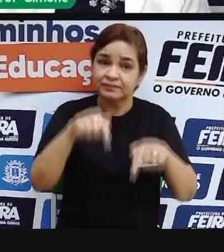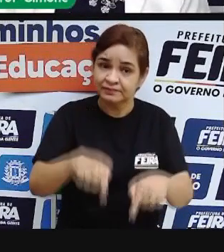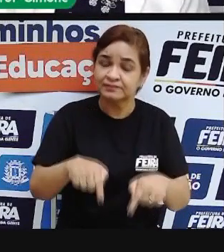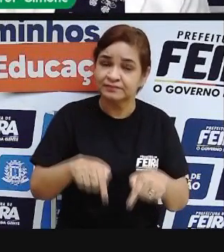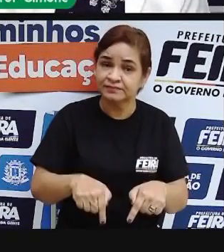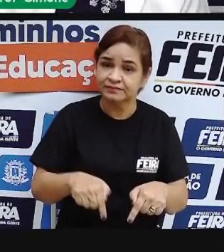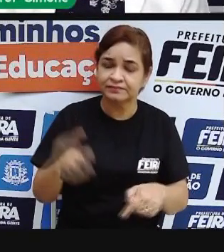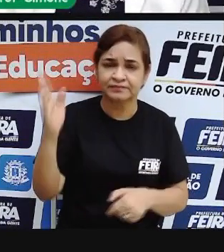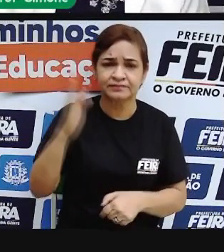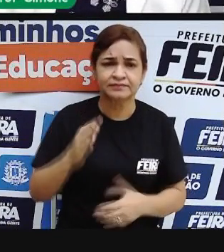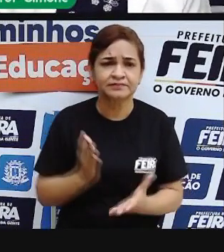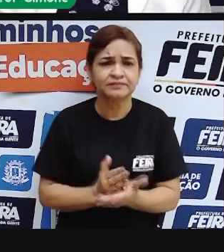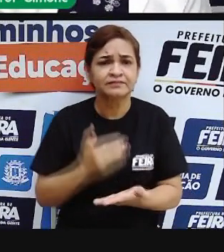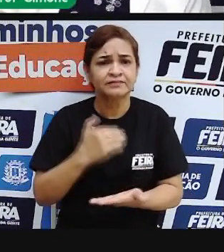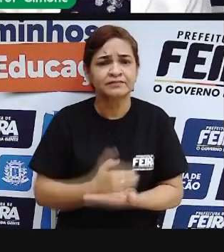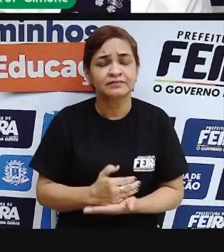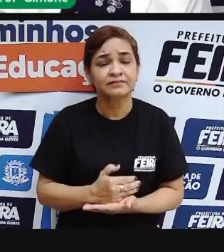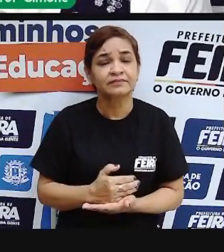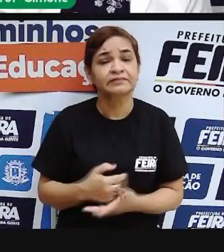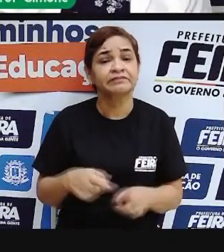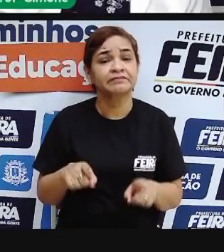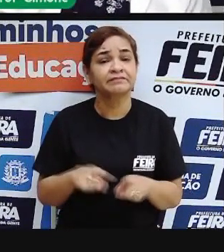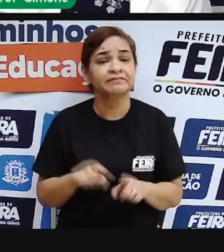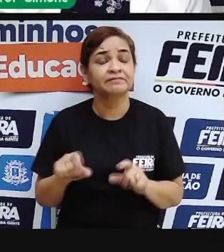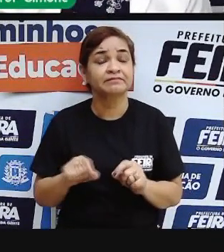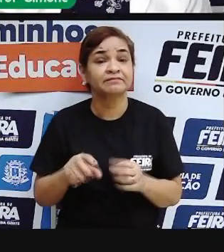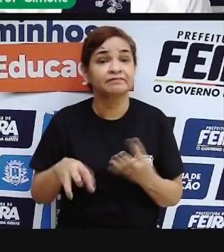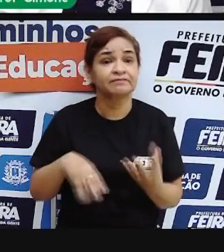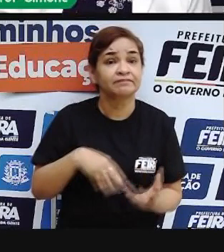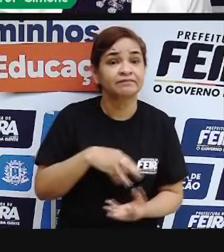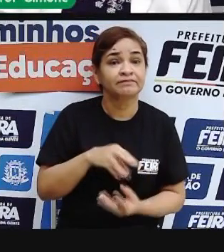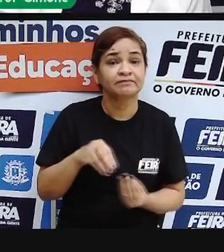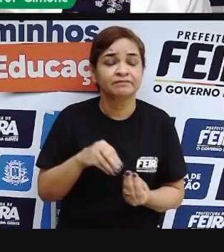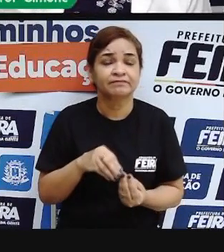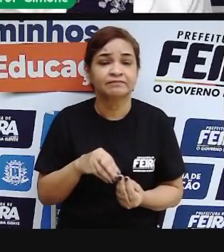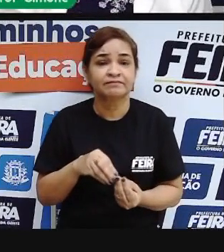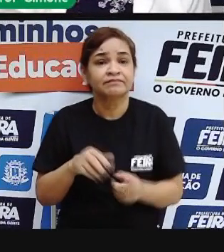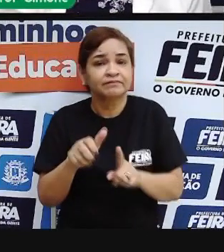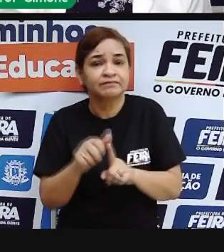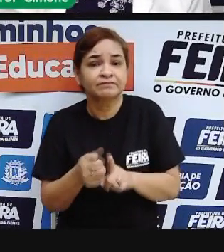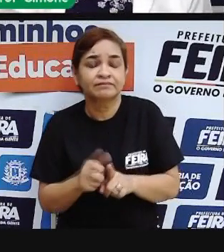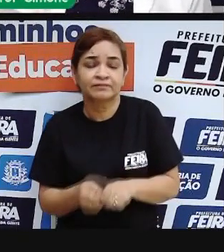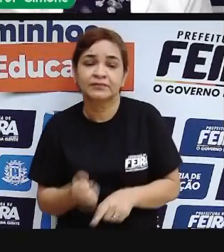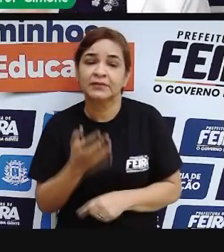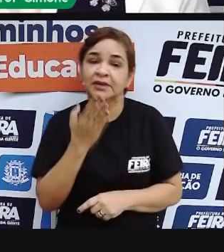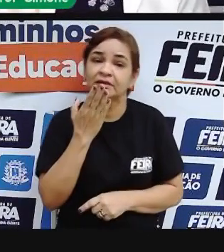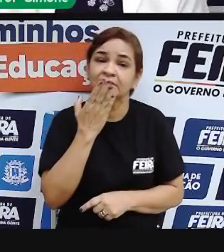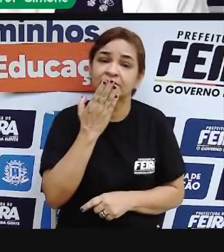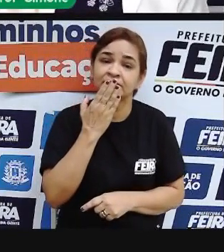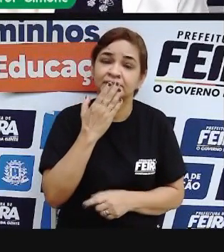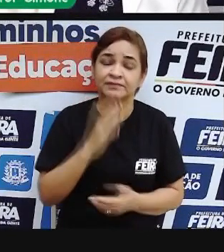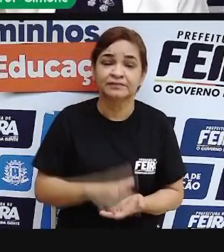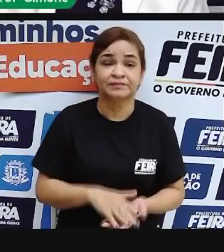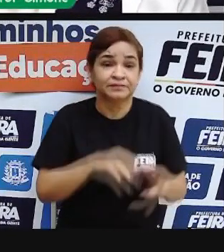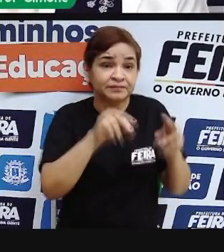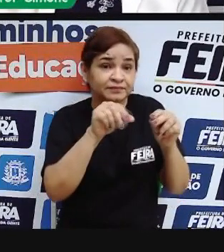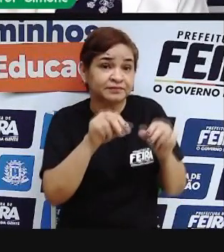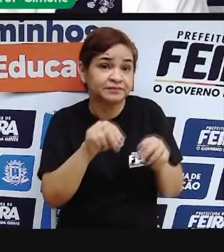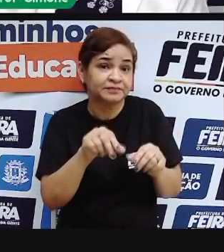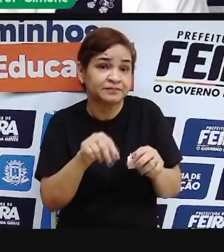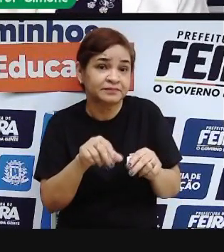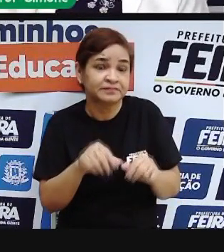O bolo. O bolo vem da mistura. O milho do índio, a farinha de trigo